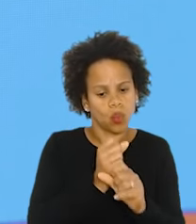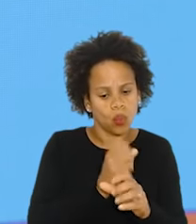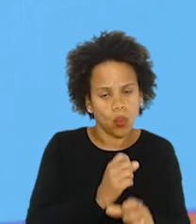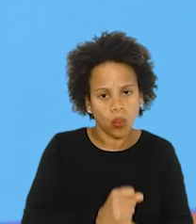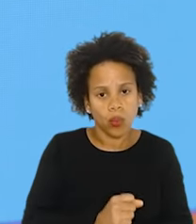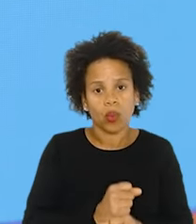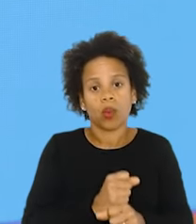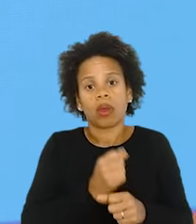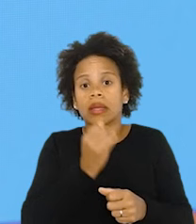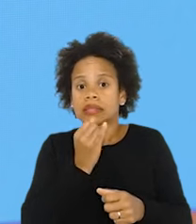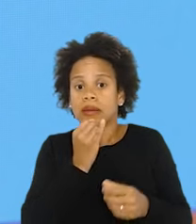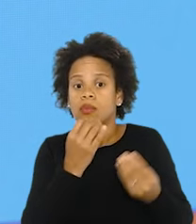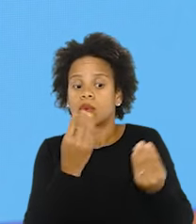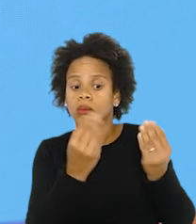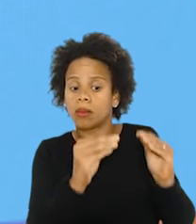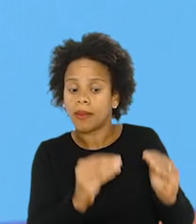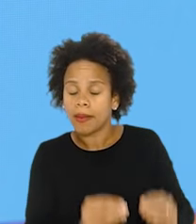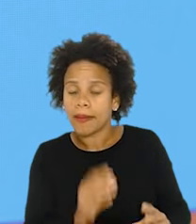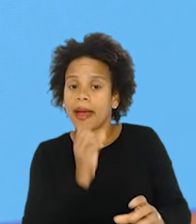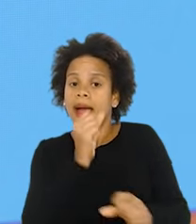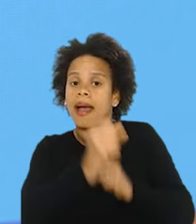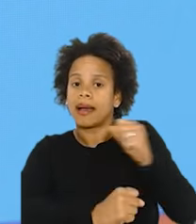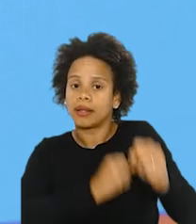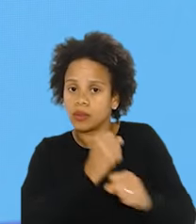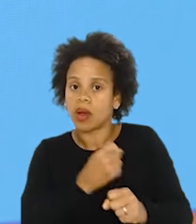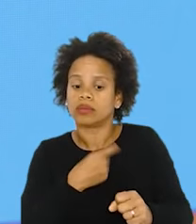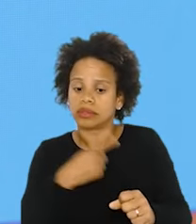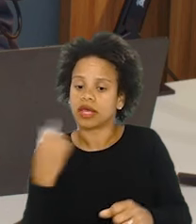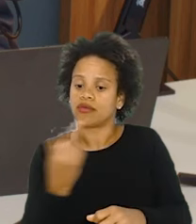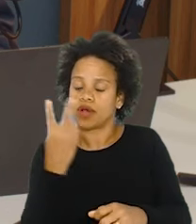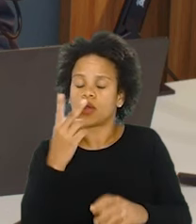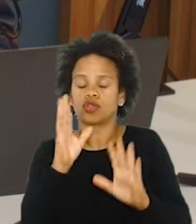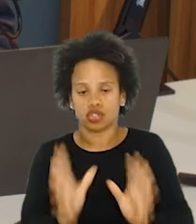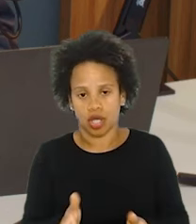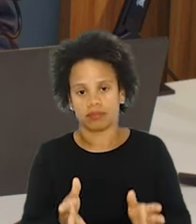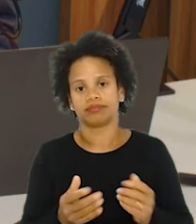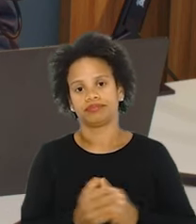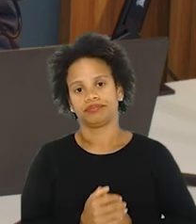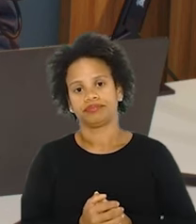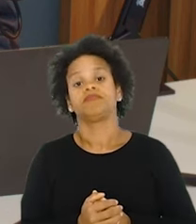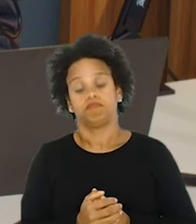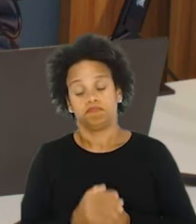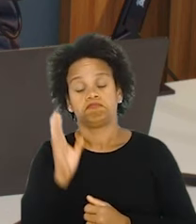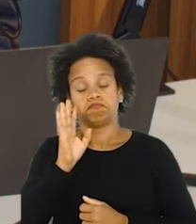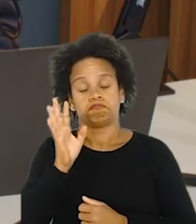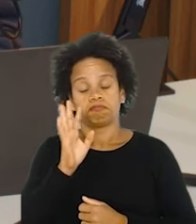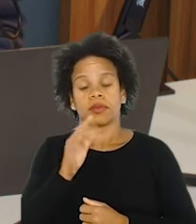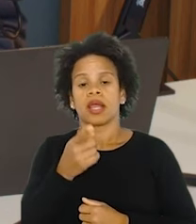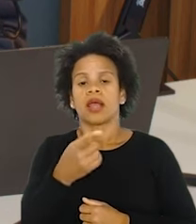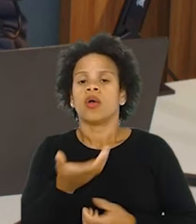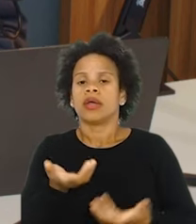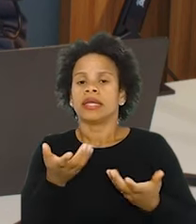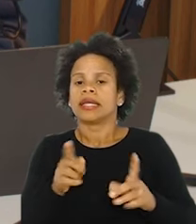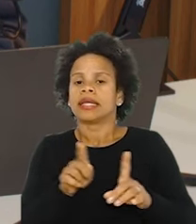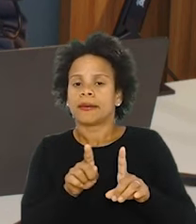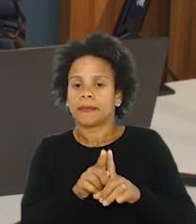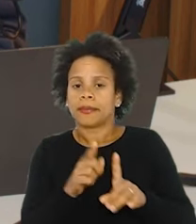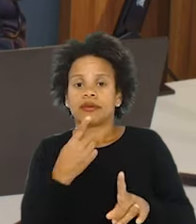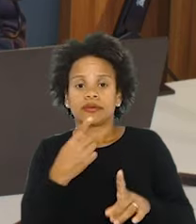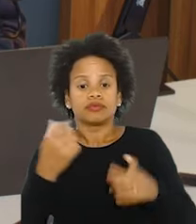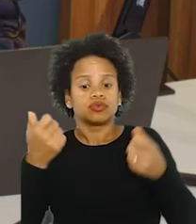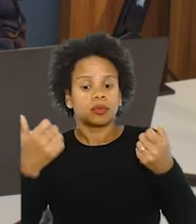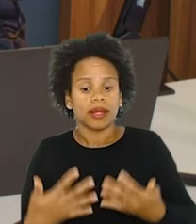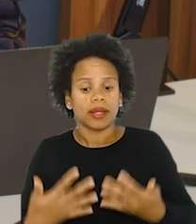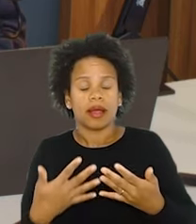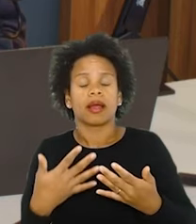para quando for fazer por exemplo a declaração anual ele ter esse valor à mão tá legal E aí eu até eh queria enfatizar também